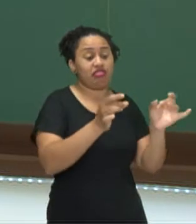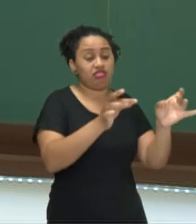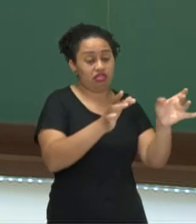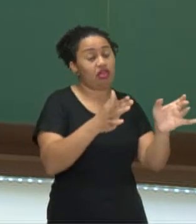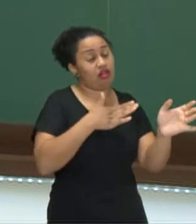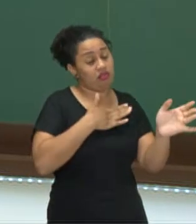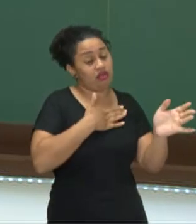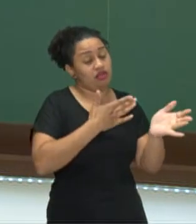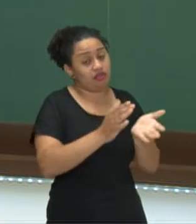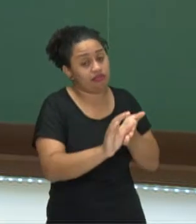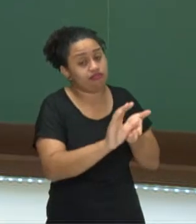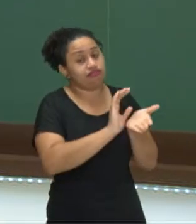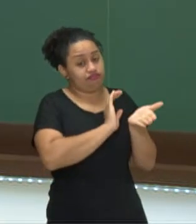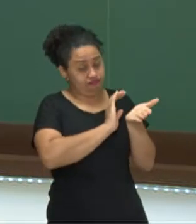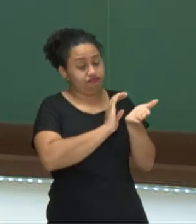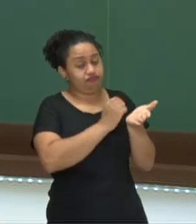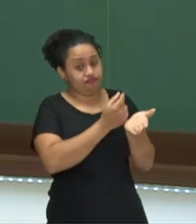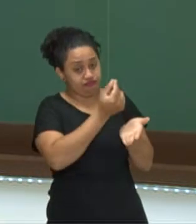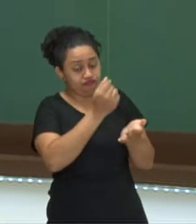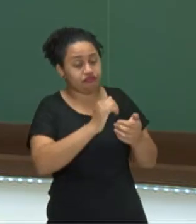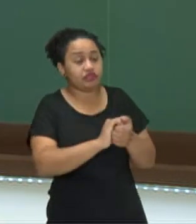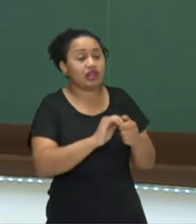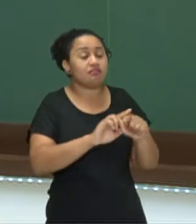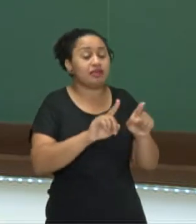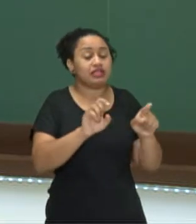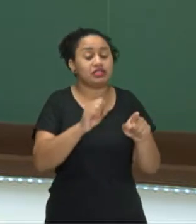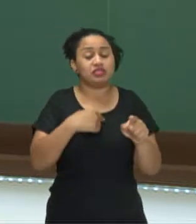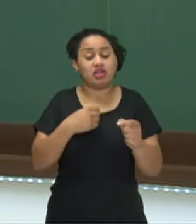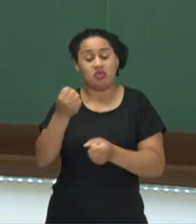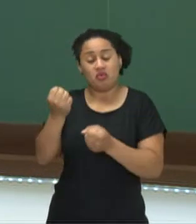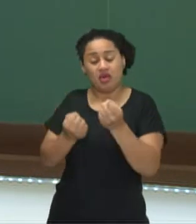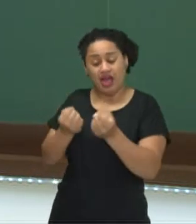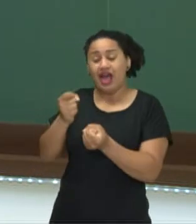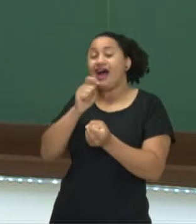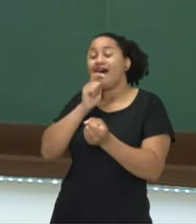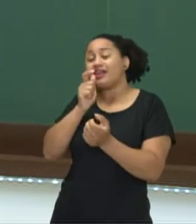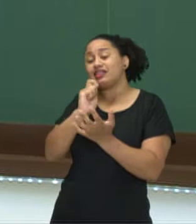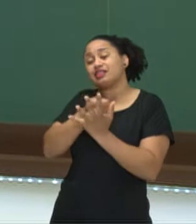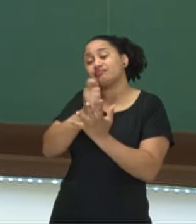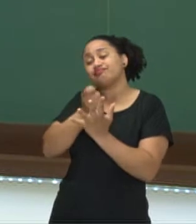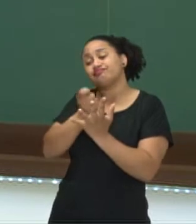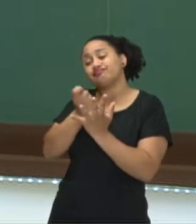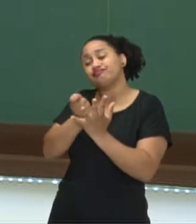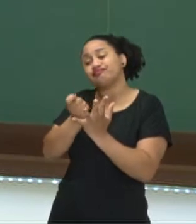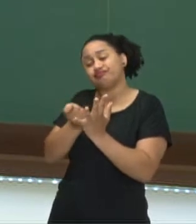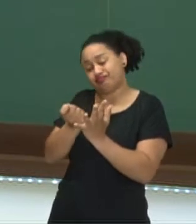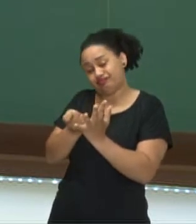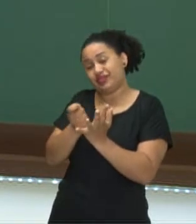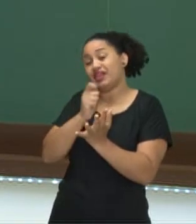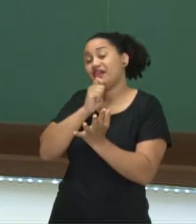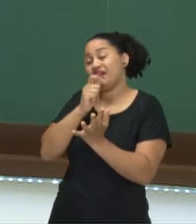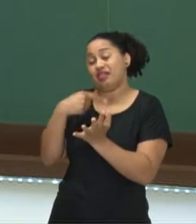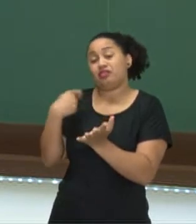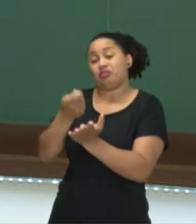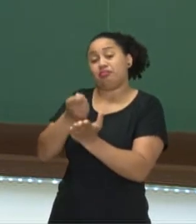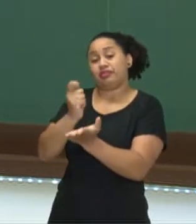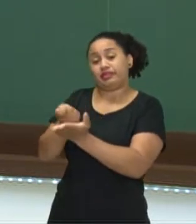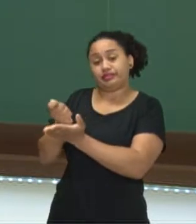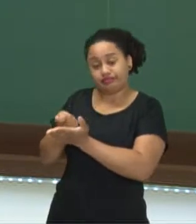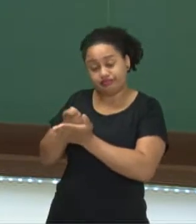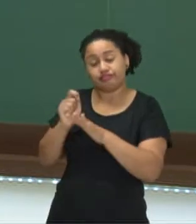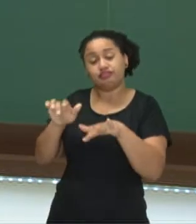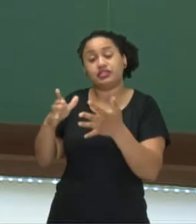gerar um rendimento. Agora, se eu tiver um carro ainda financiado, ele ainda estou tendo que pagar. Então, eu